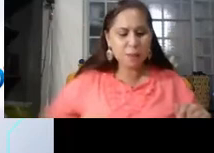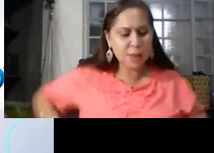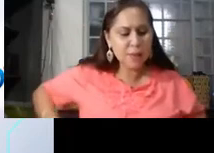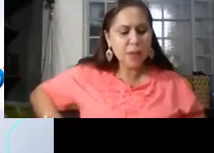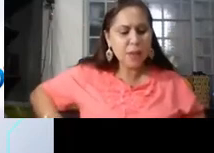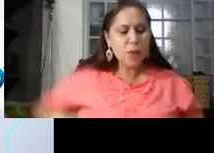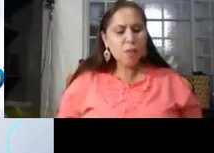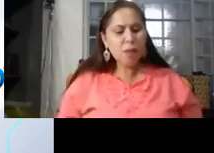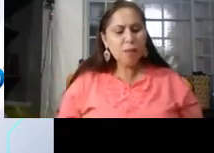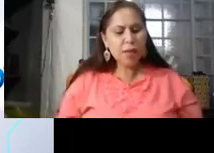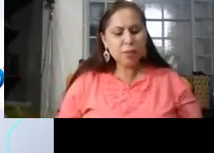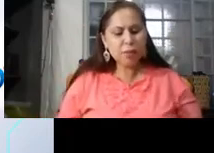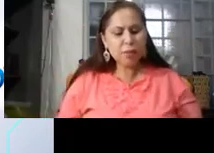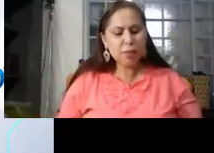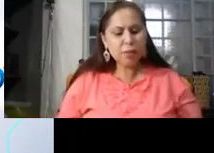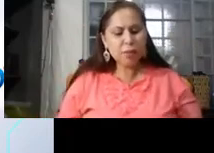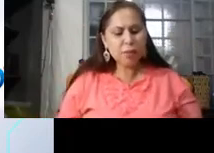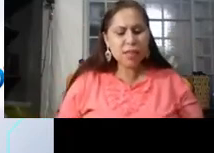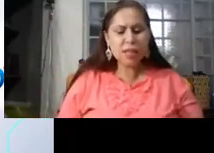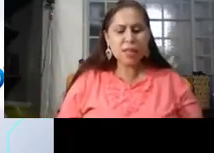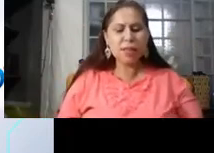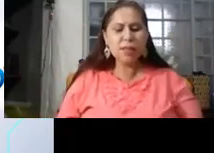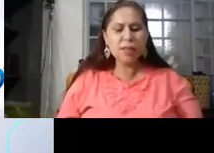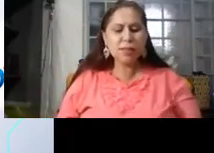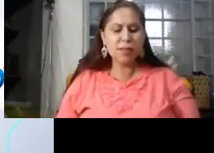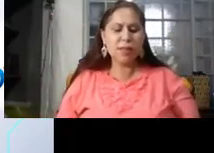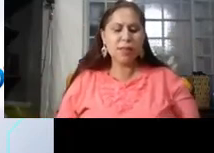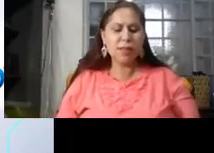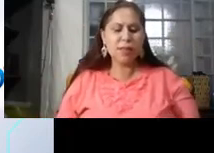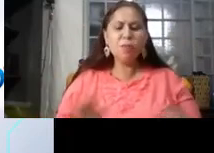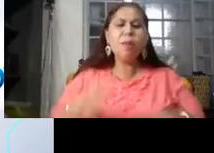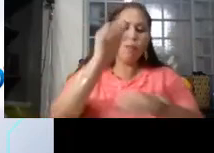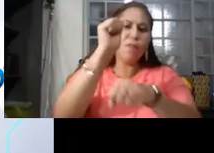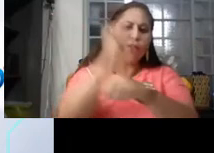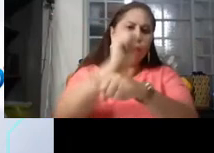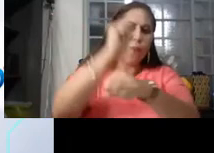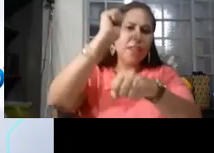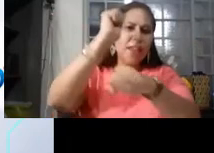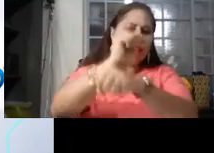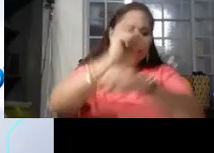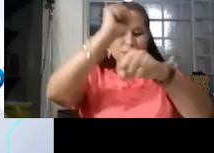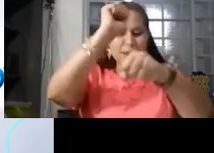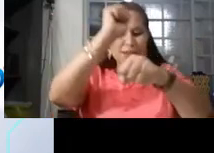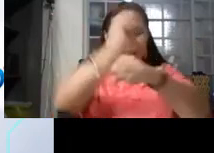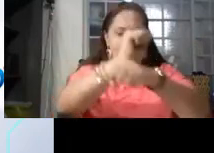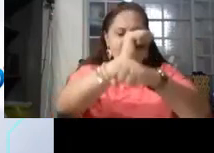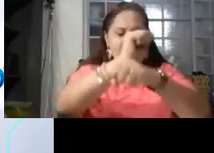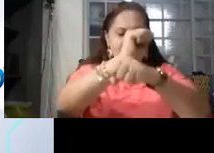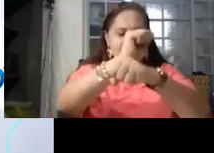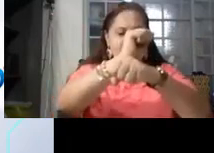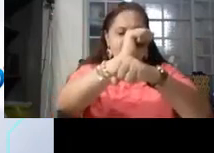rápido, né? Um momento, vou ver na agenda, tem sim. Olha um momento como ficou.